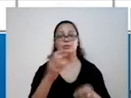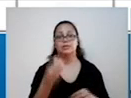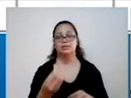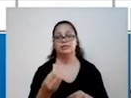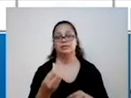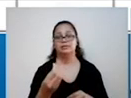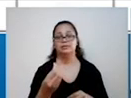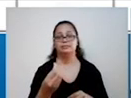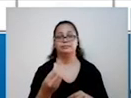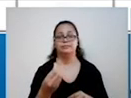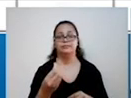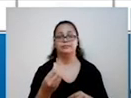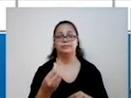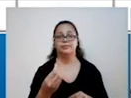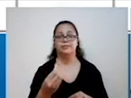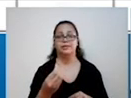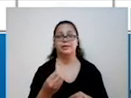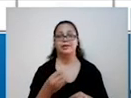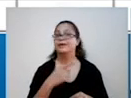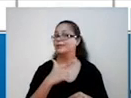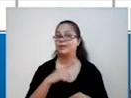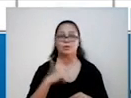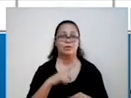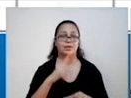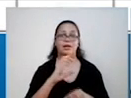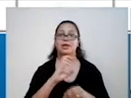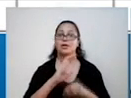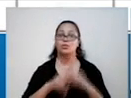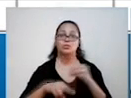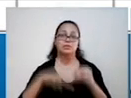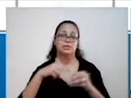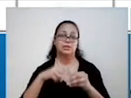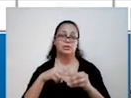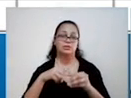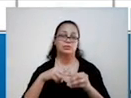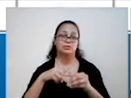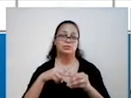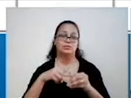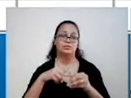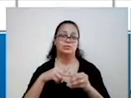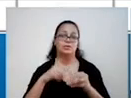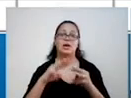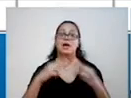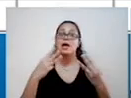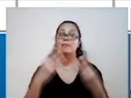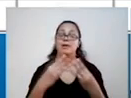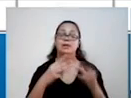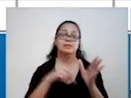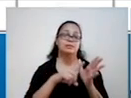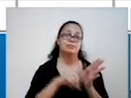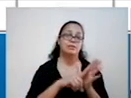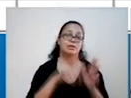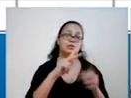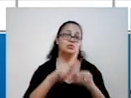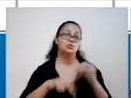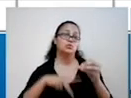56. Também não temos o número de nêutrons, seria o número de massa menos o número de prótons.